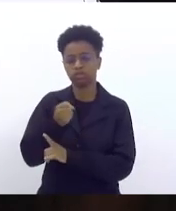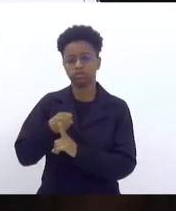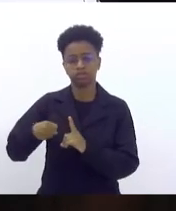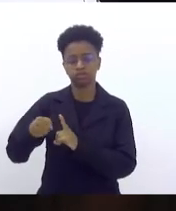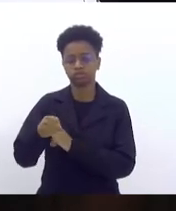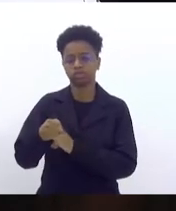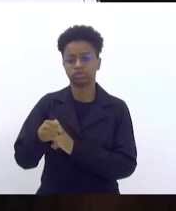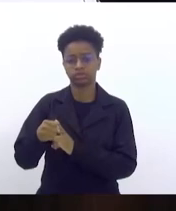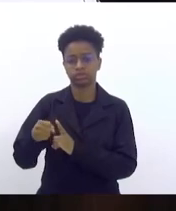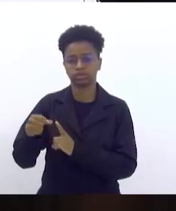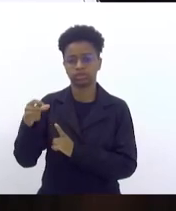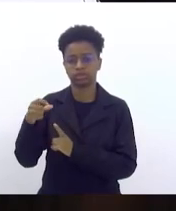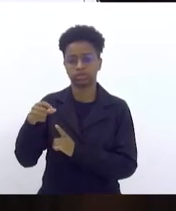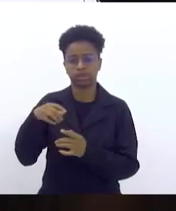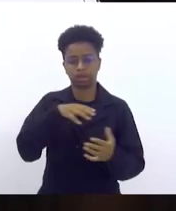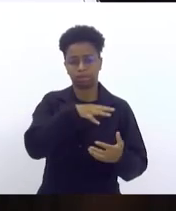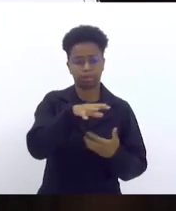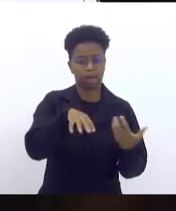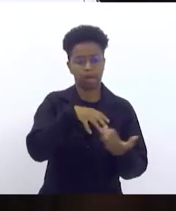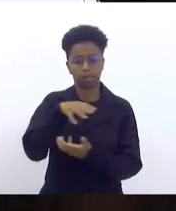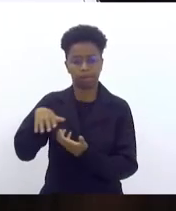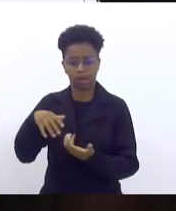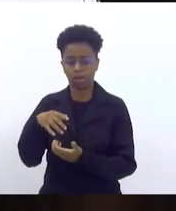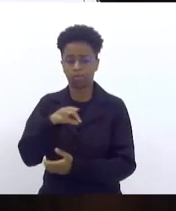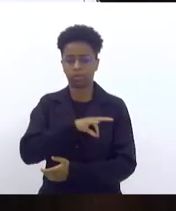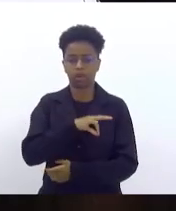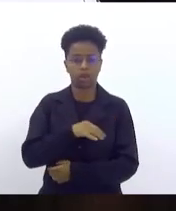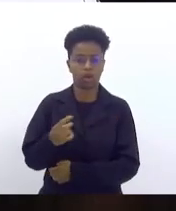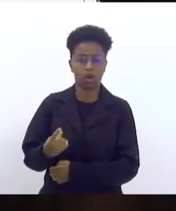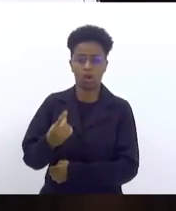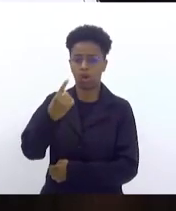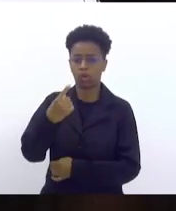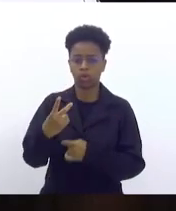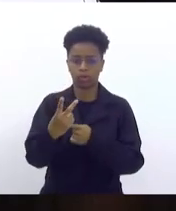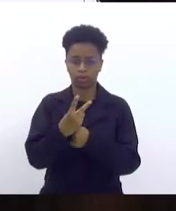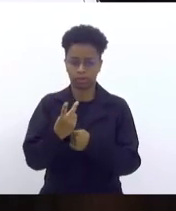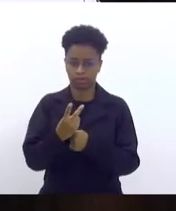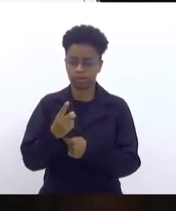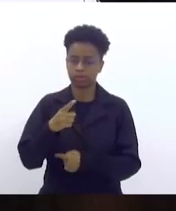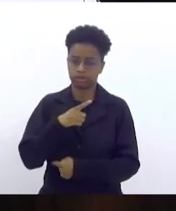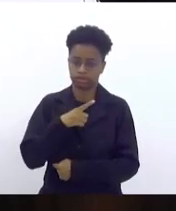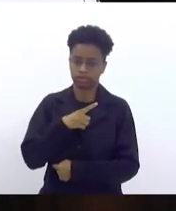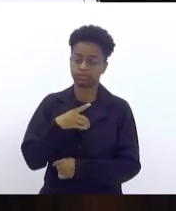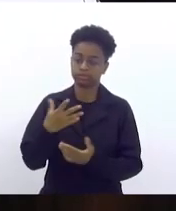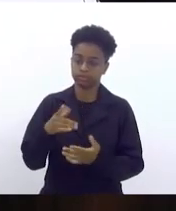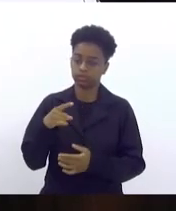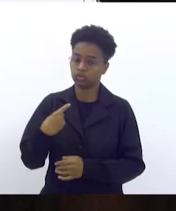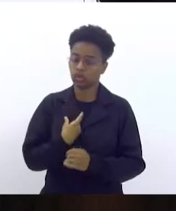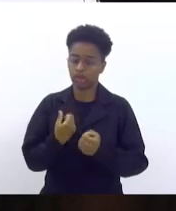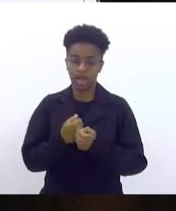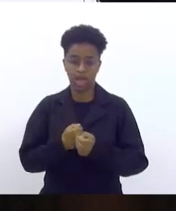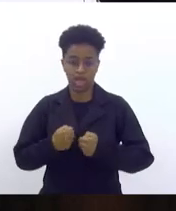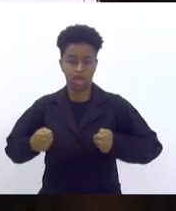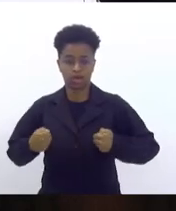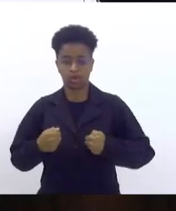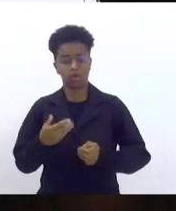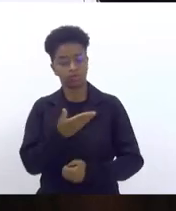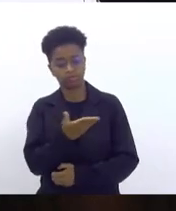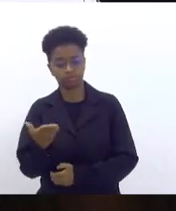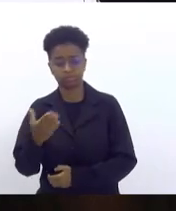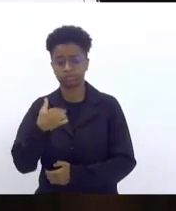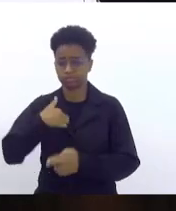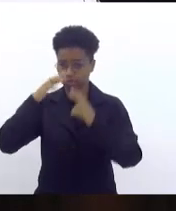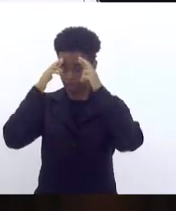entre abarbar e o caos são A Última Fronteira que nós temos aí então são os nossos heróis Vossa Excelência em todo todo todo meu